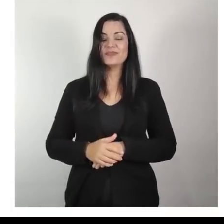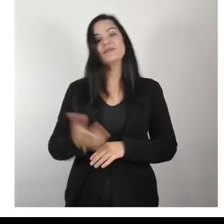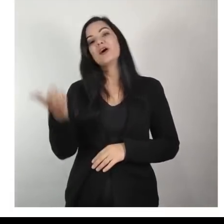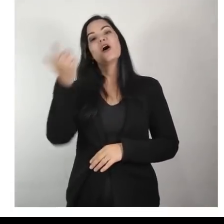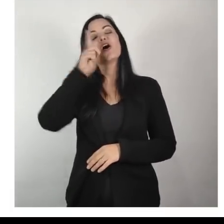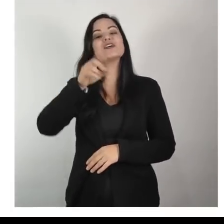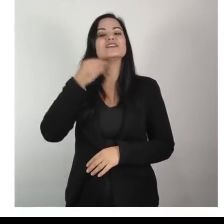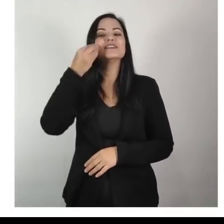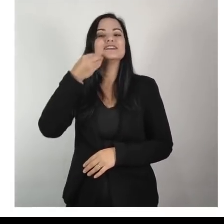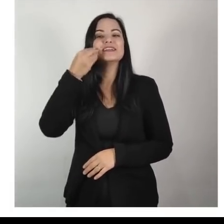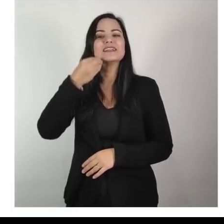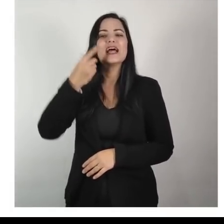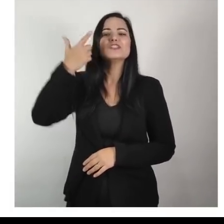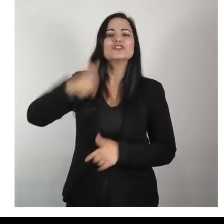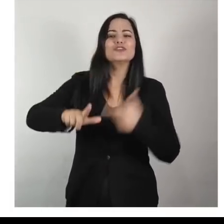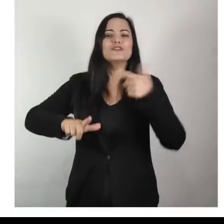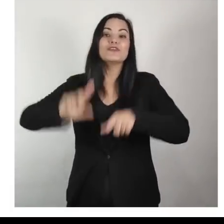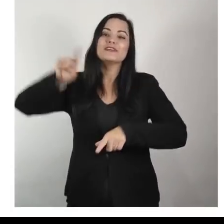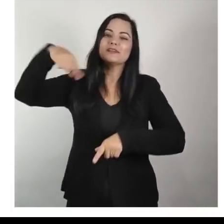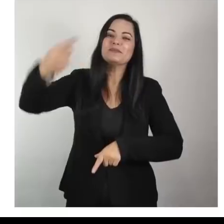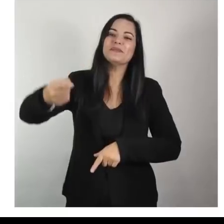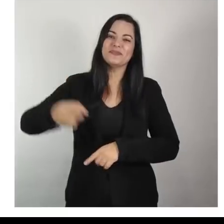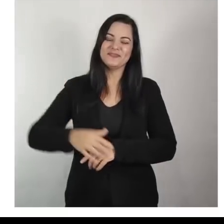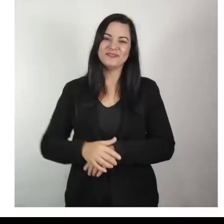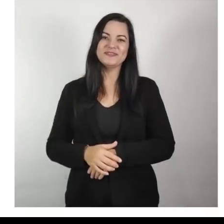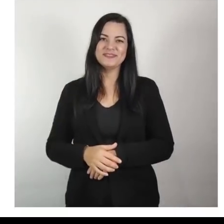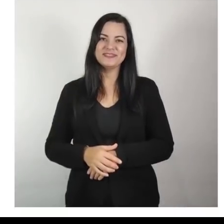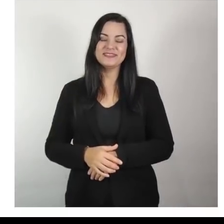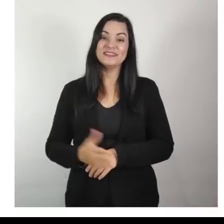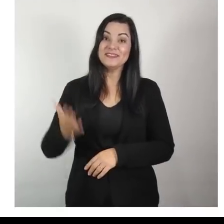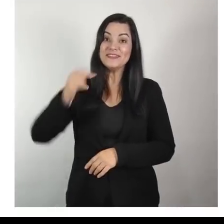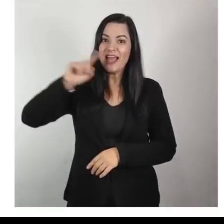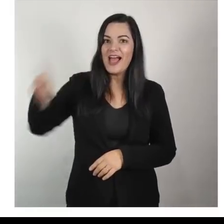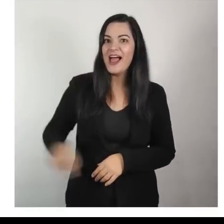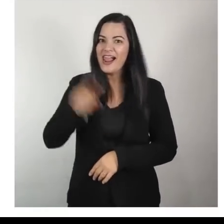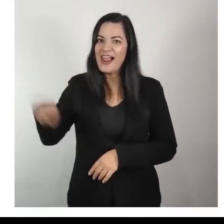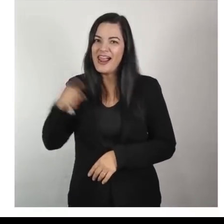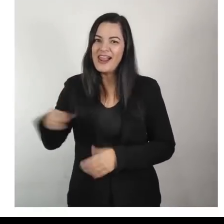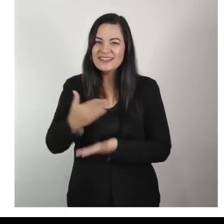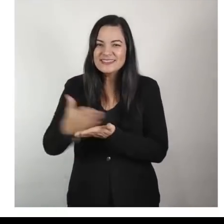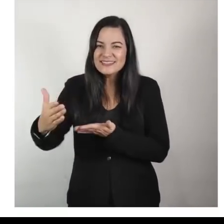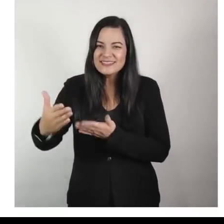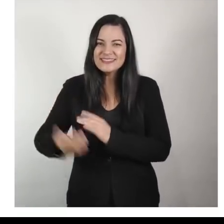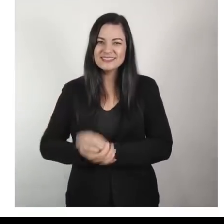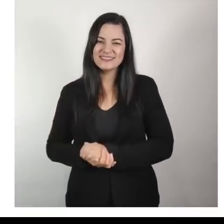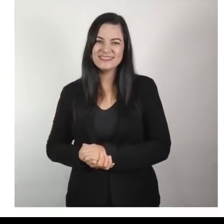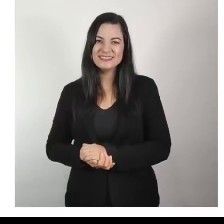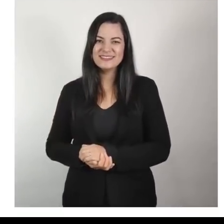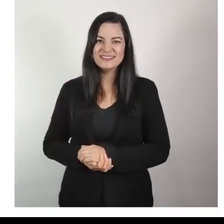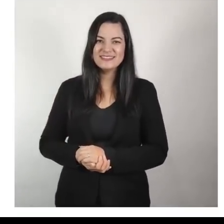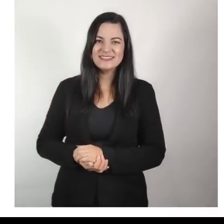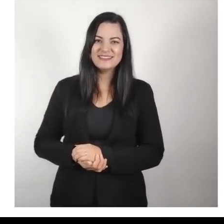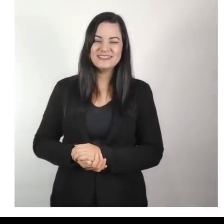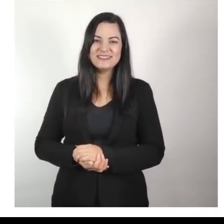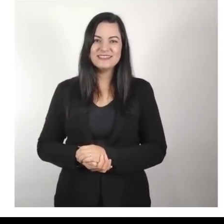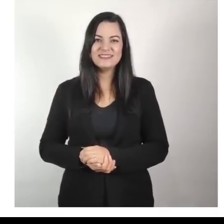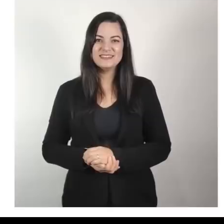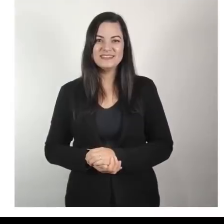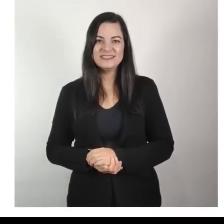poder conseguir experimentar isso outras vezes. Vamos lá? Vou girar aqui a roleta mais uma